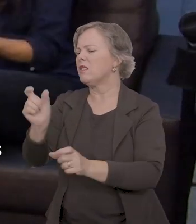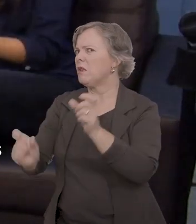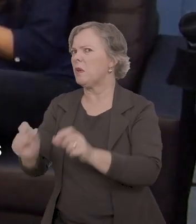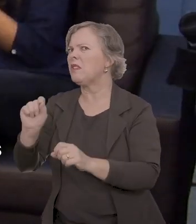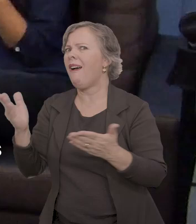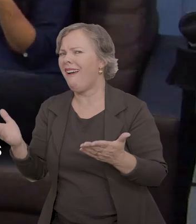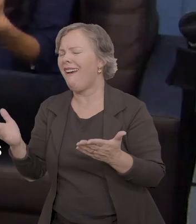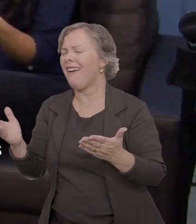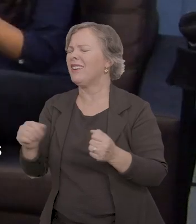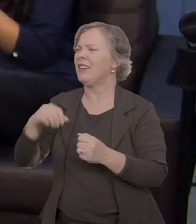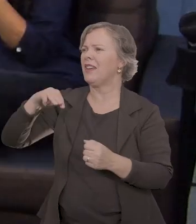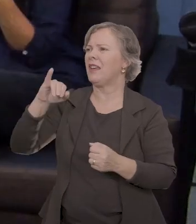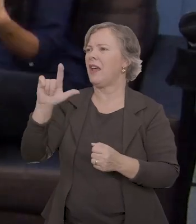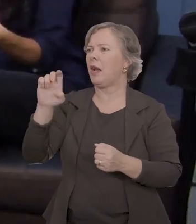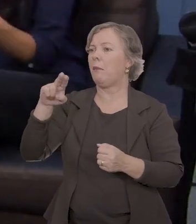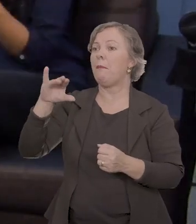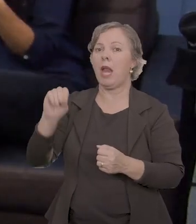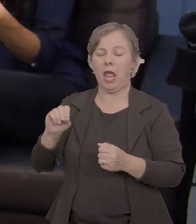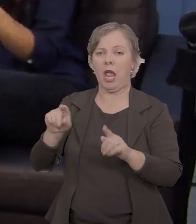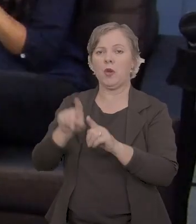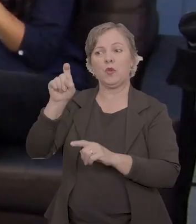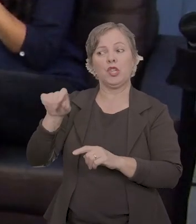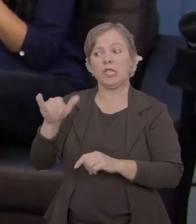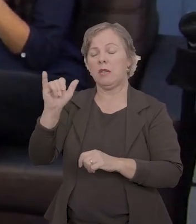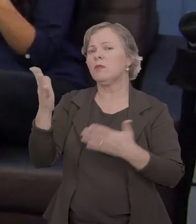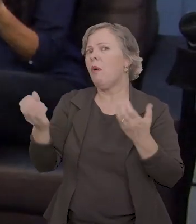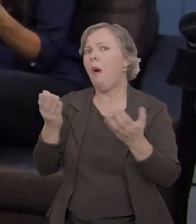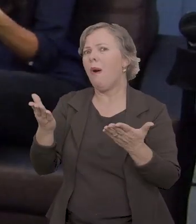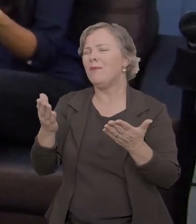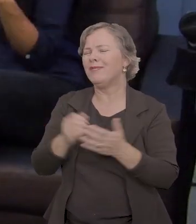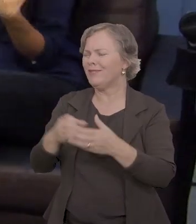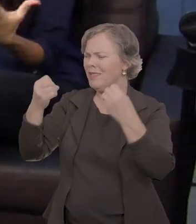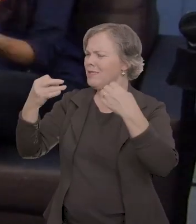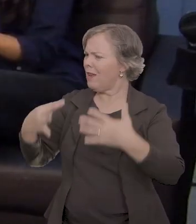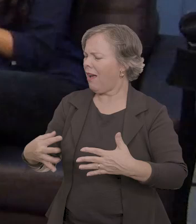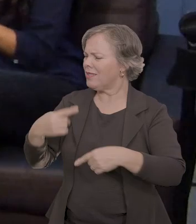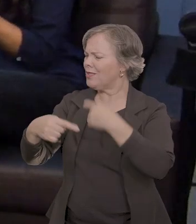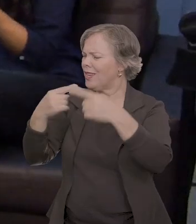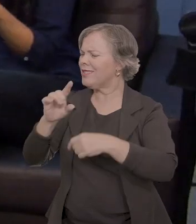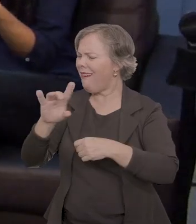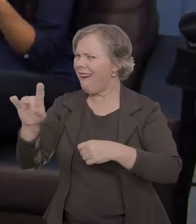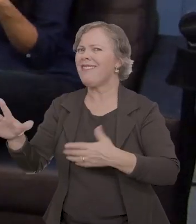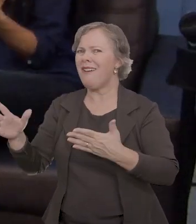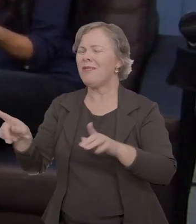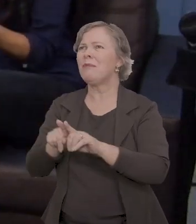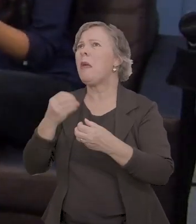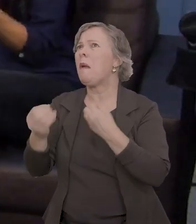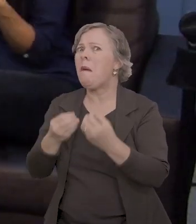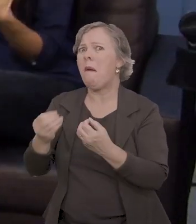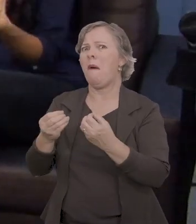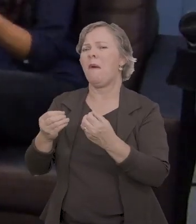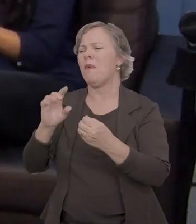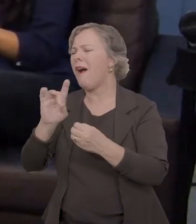dessas gerações. Millennials, geração X, geração Y. Eu queria que você explicasse cada geração dessas e como é que essa geração,